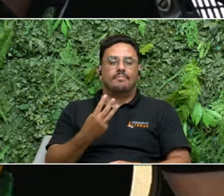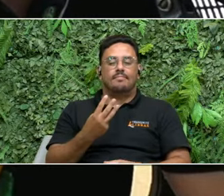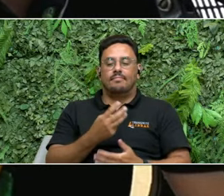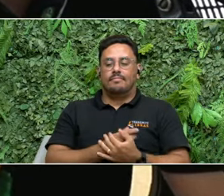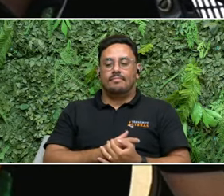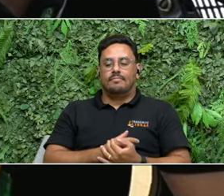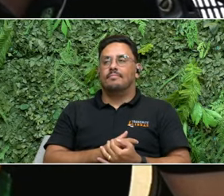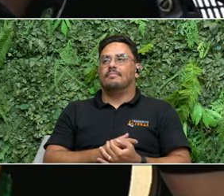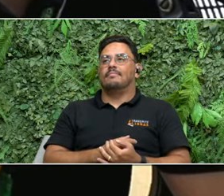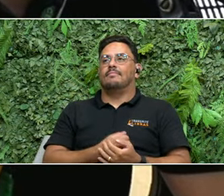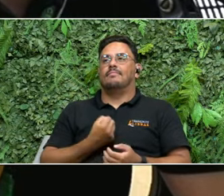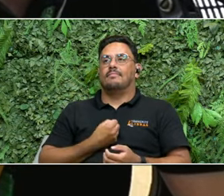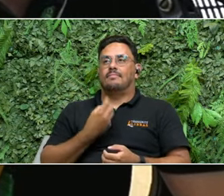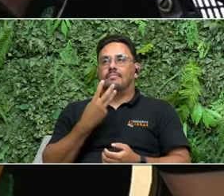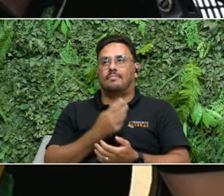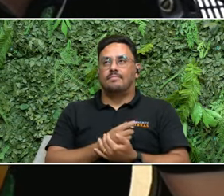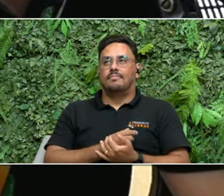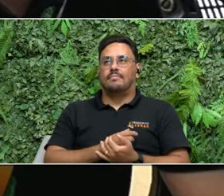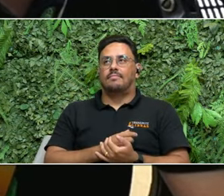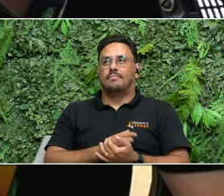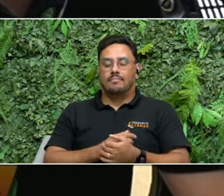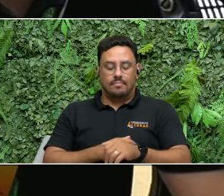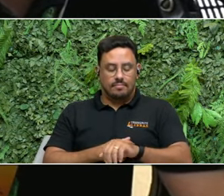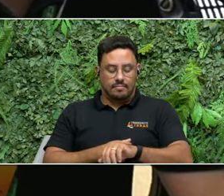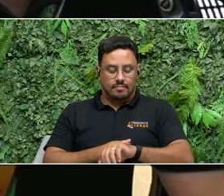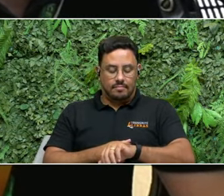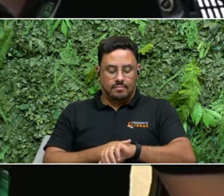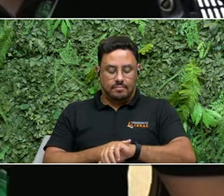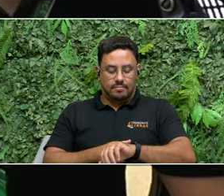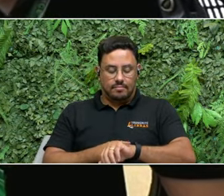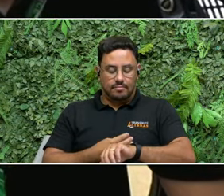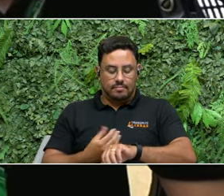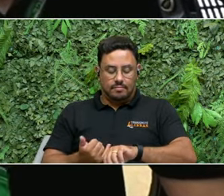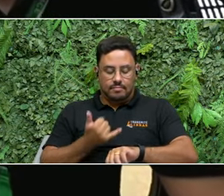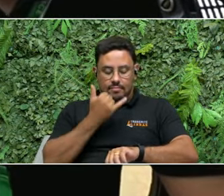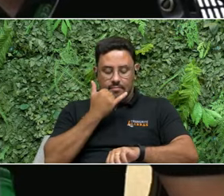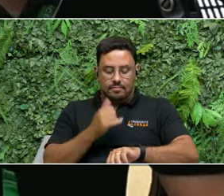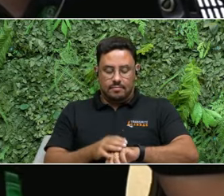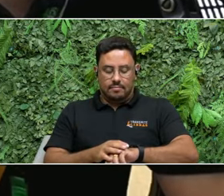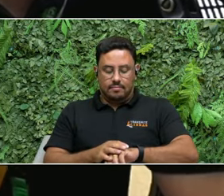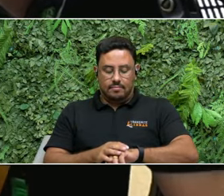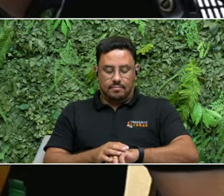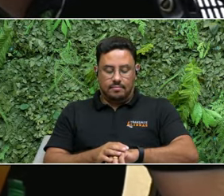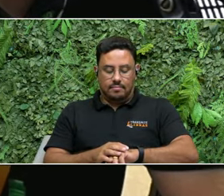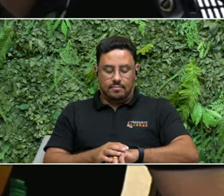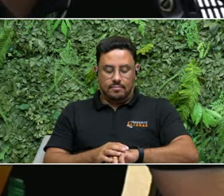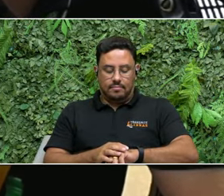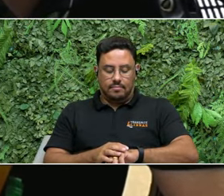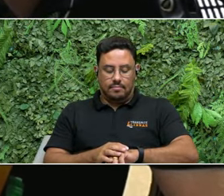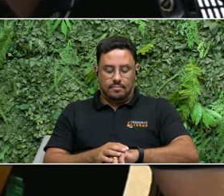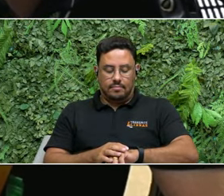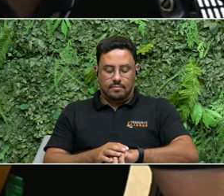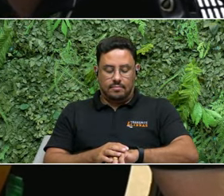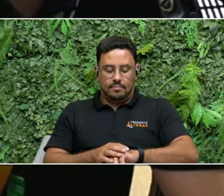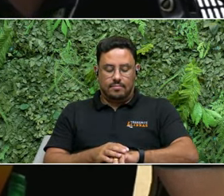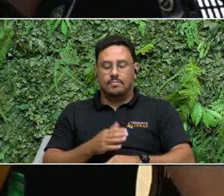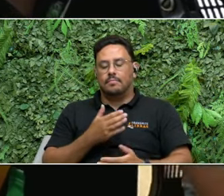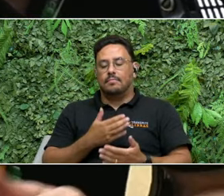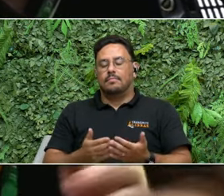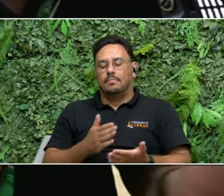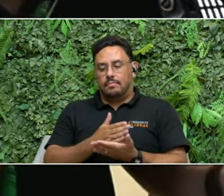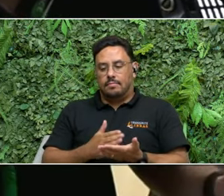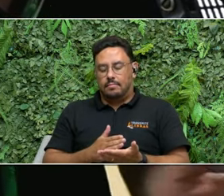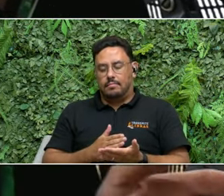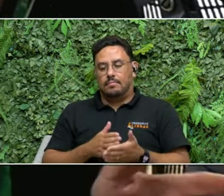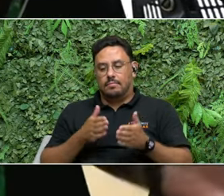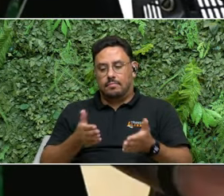porque porque deu azar mas poderia ser pior a nota dele mas como dá azar hein P amor de Deus é mas assim metade da culpa é do treinador que escala